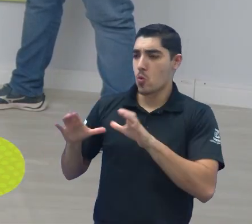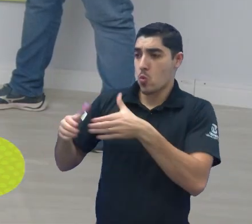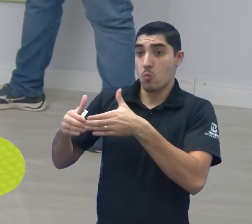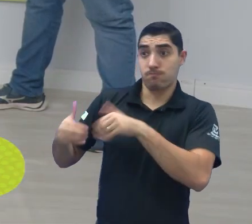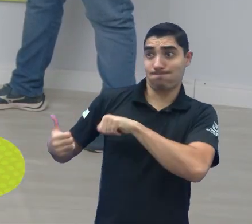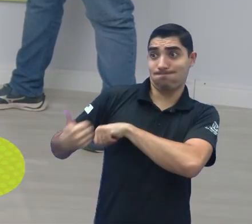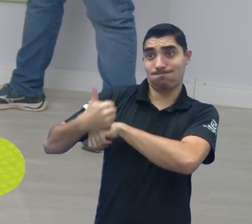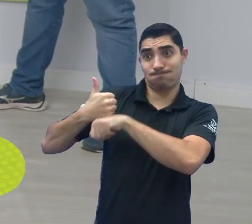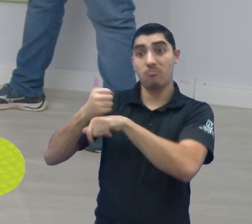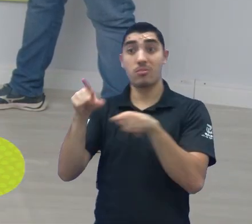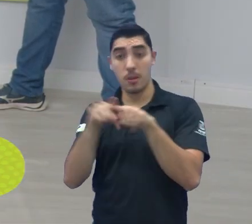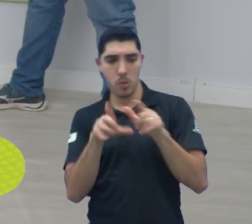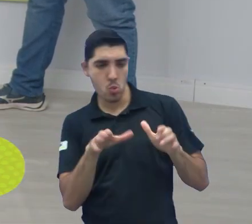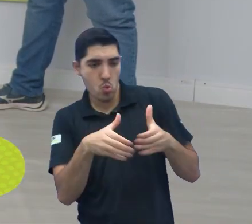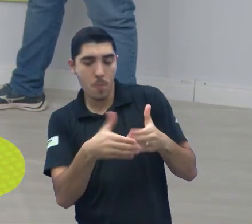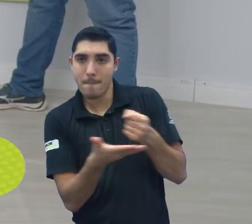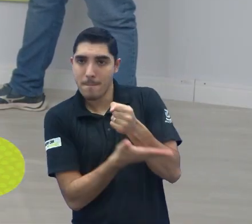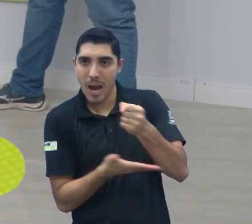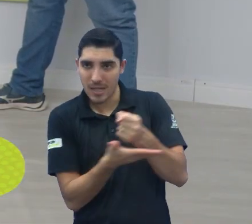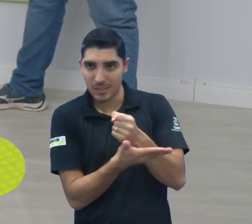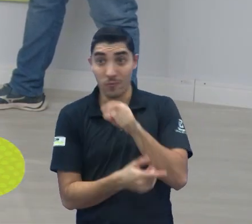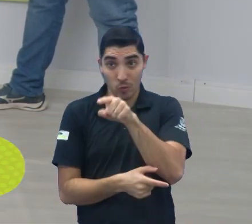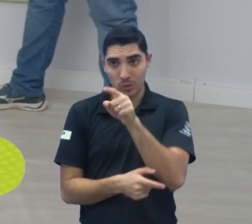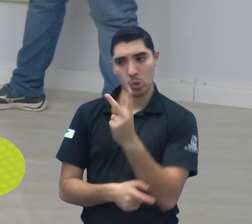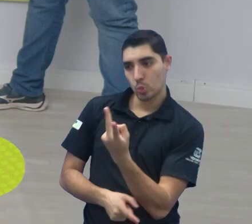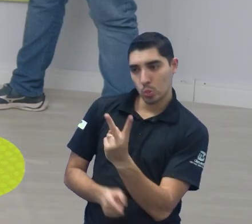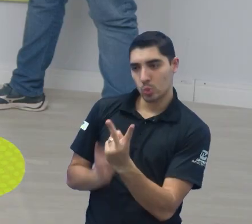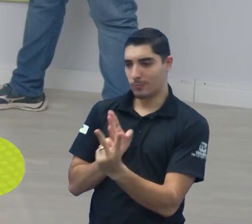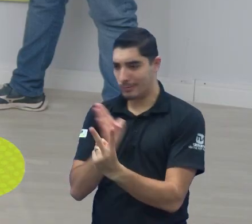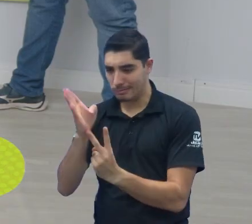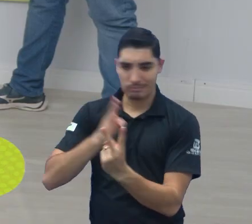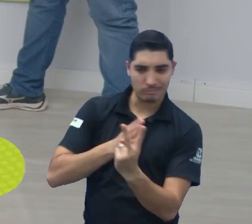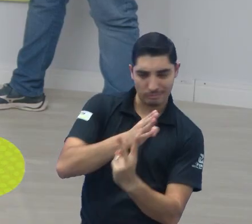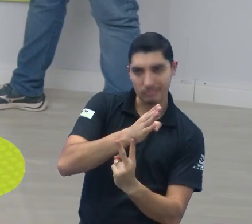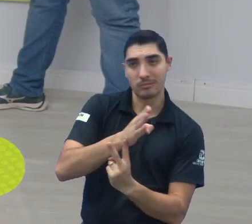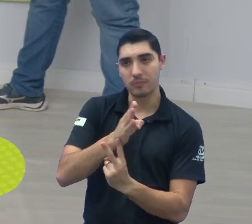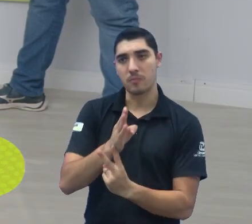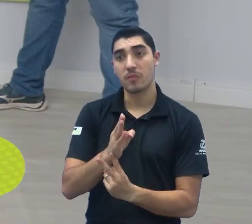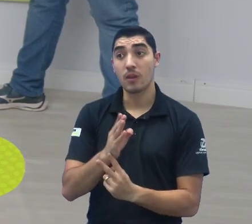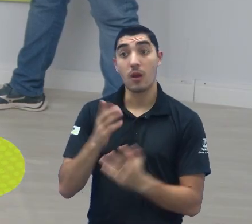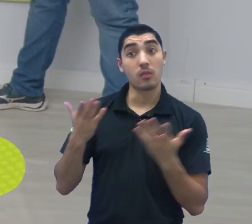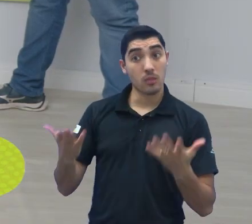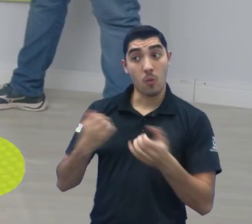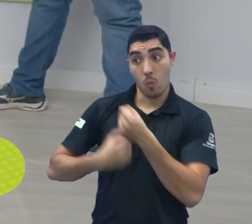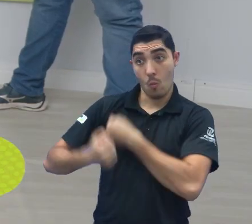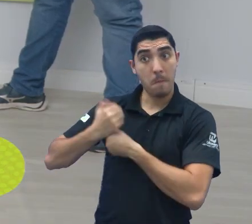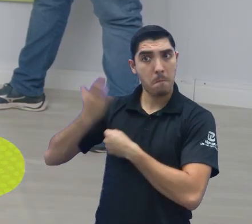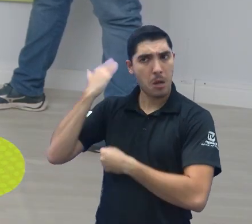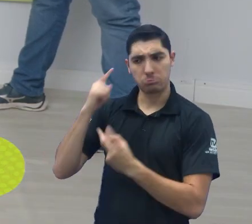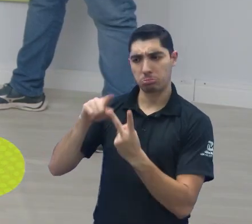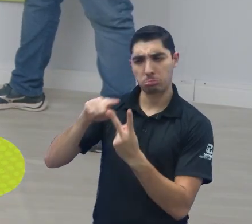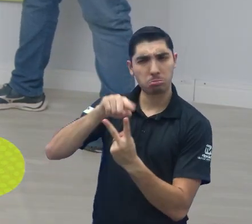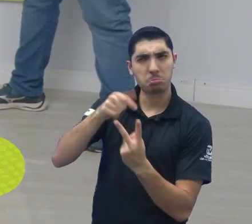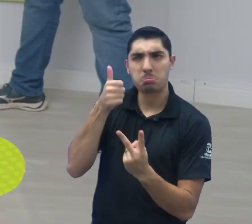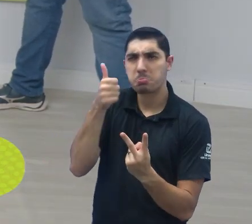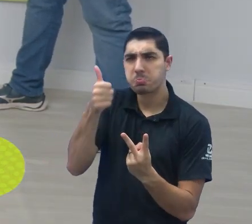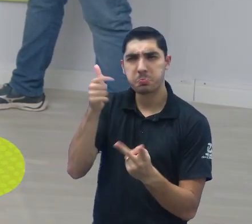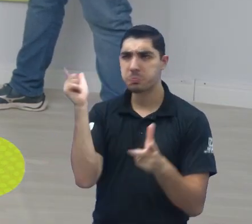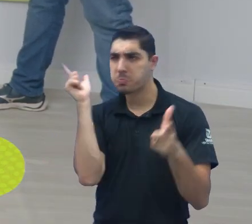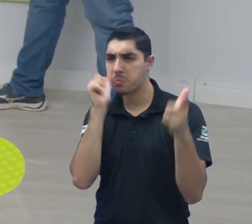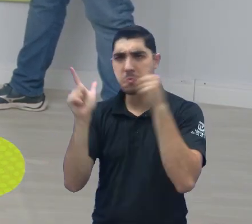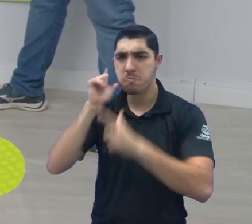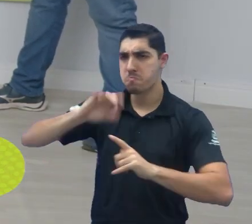categorias de base. Os dois lados, as adultas e as categorias, como eu disse na abertura, foram muito bem, resultados mais do que